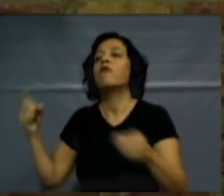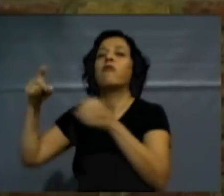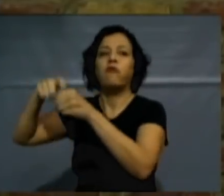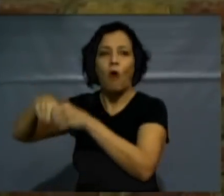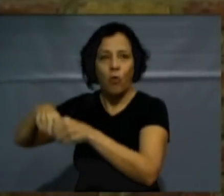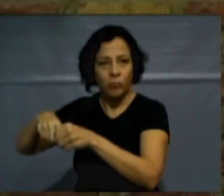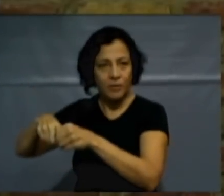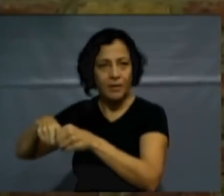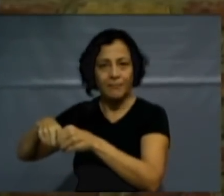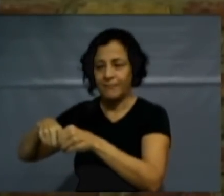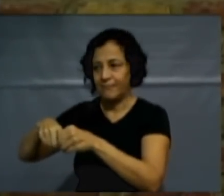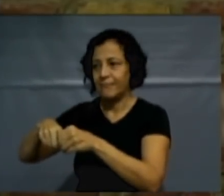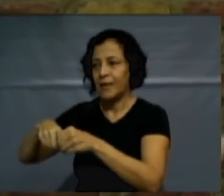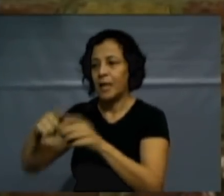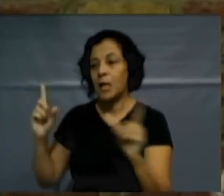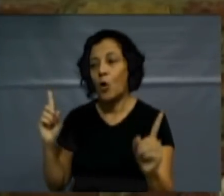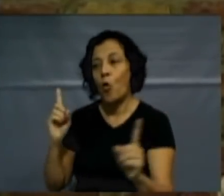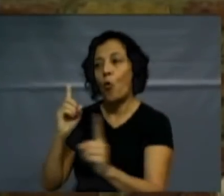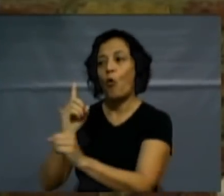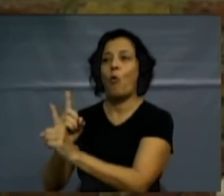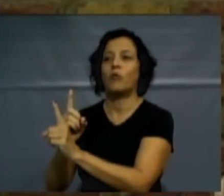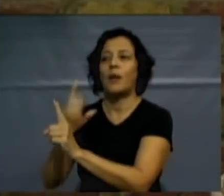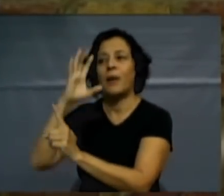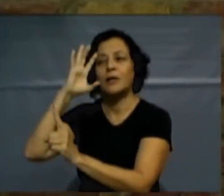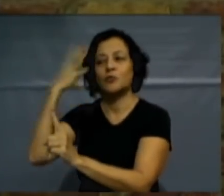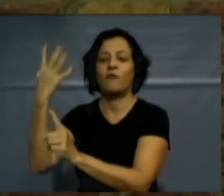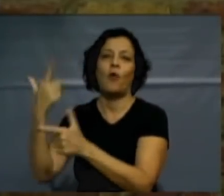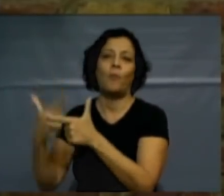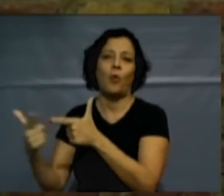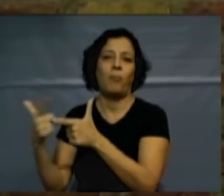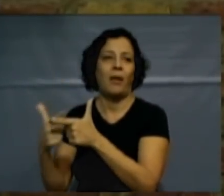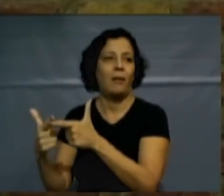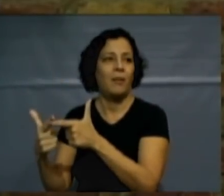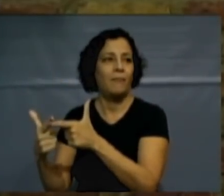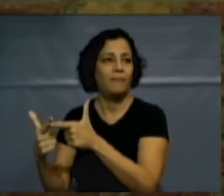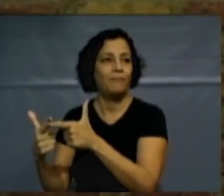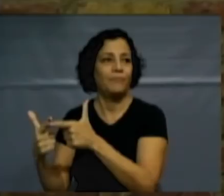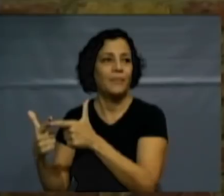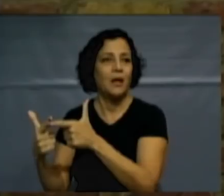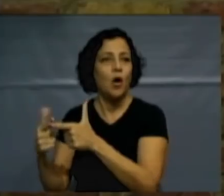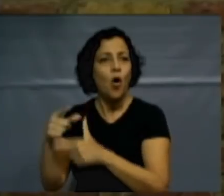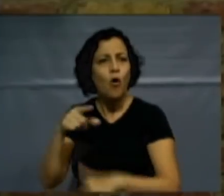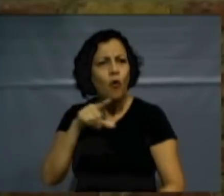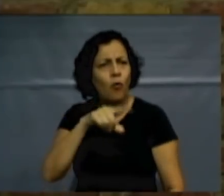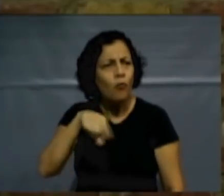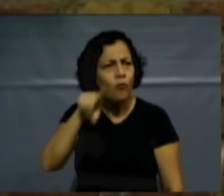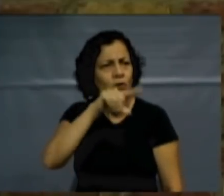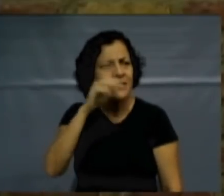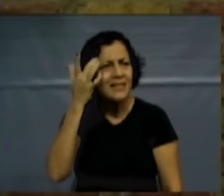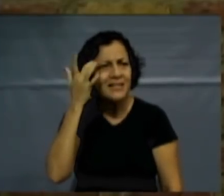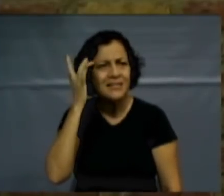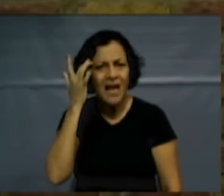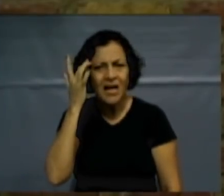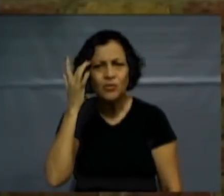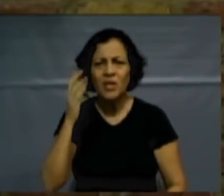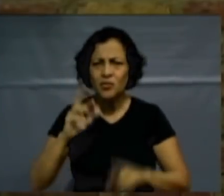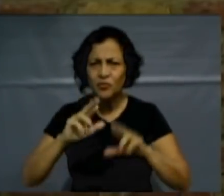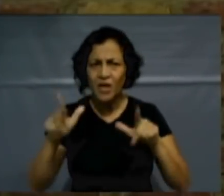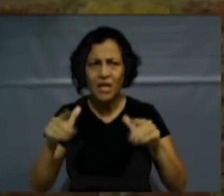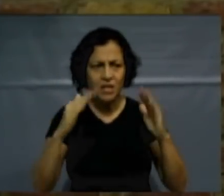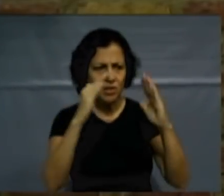caminho para resolver um problema. E vocês acham que isso é muito diferente do que ocorre hoje nas nossas casas